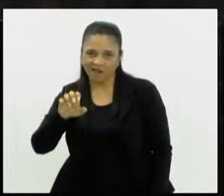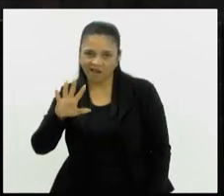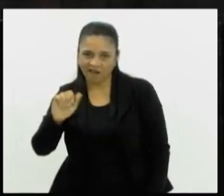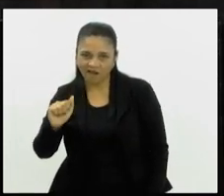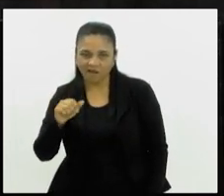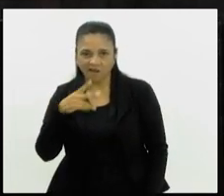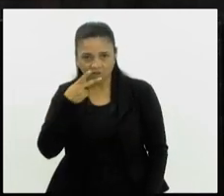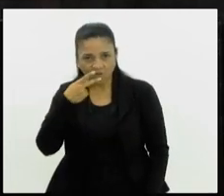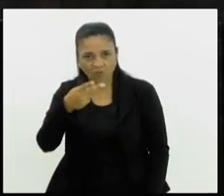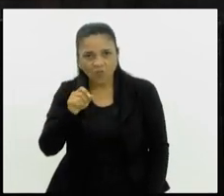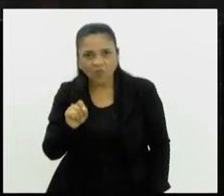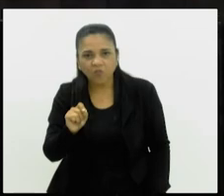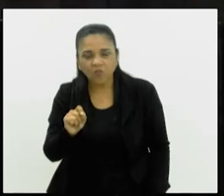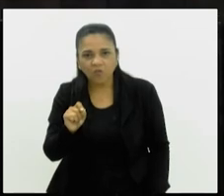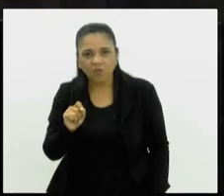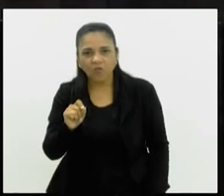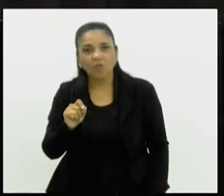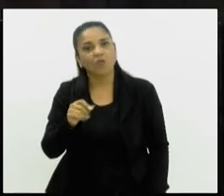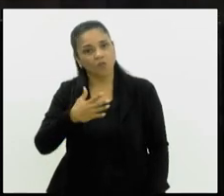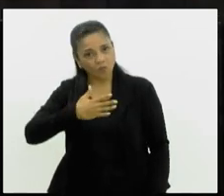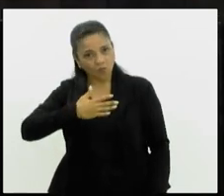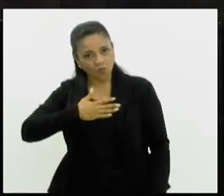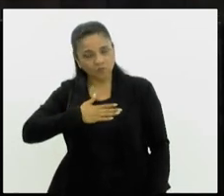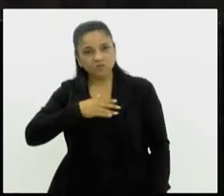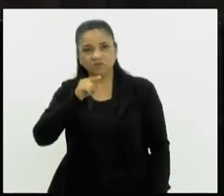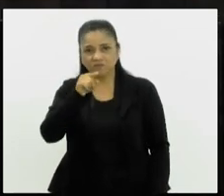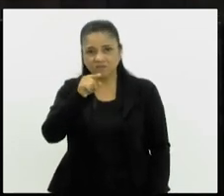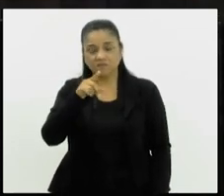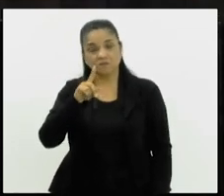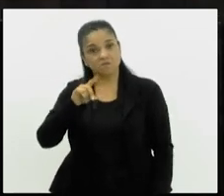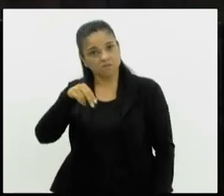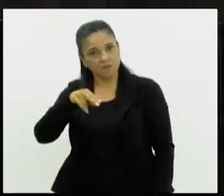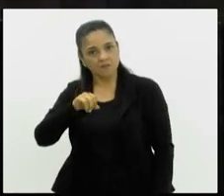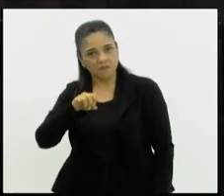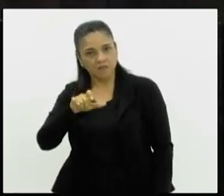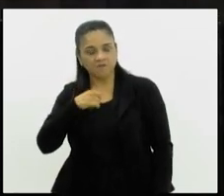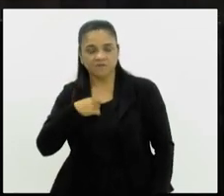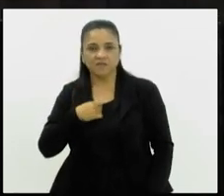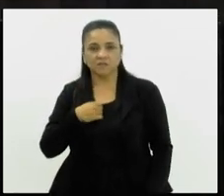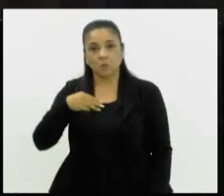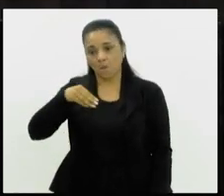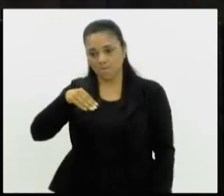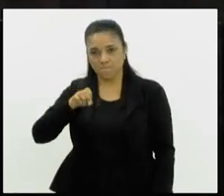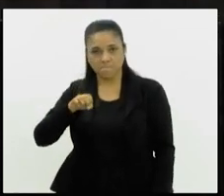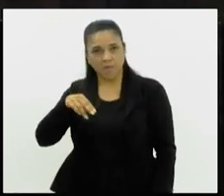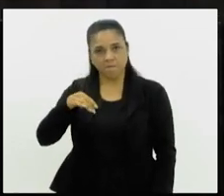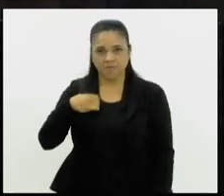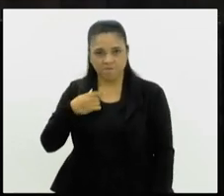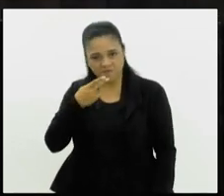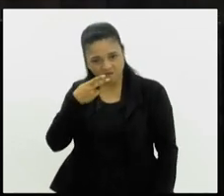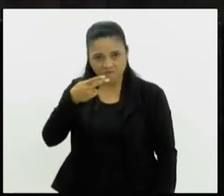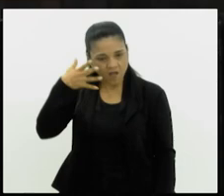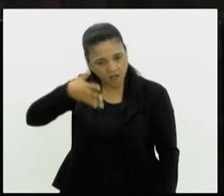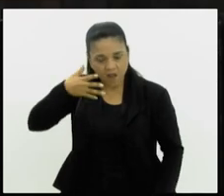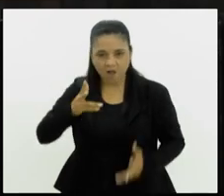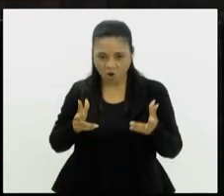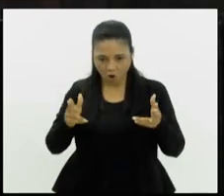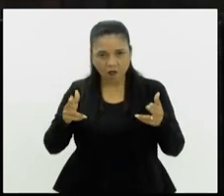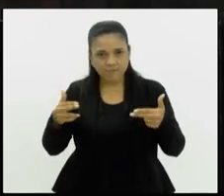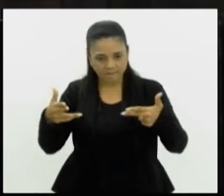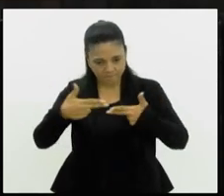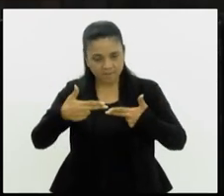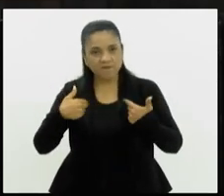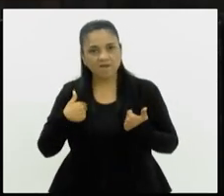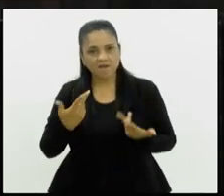Talvez você vá fazer... Aliás, eu gostaria que você, senhor Dani, fizesse um meme da minha fala agora. Recorte! Me